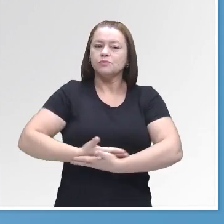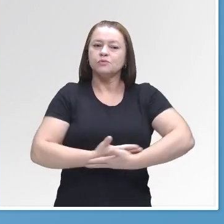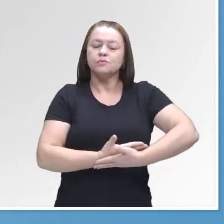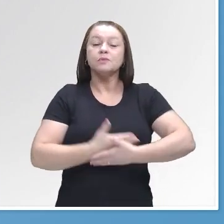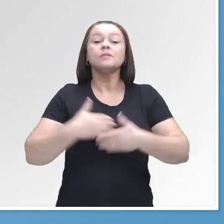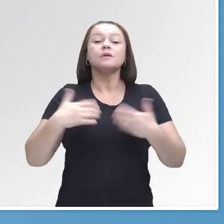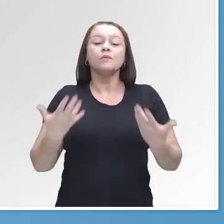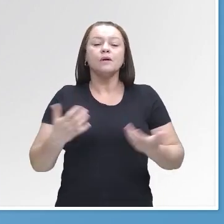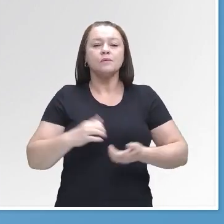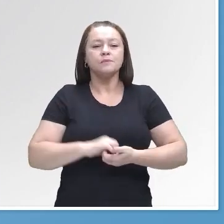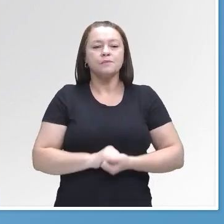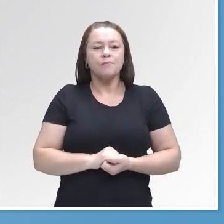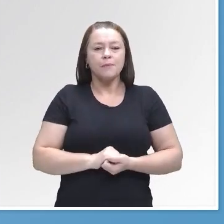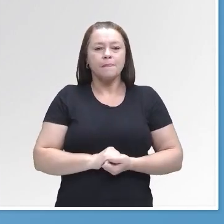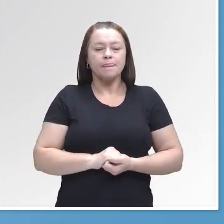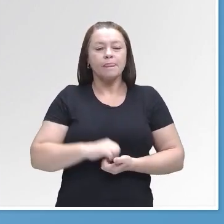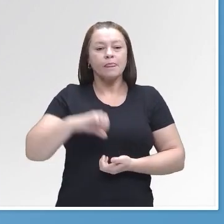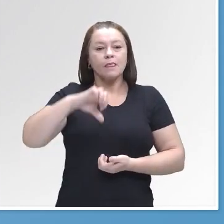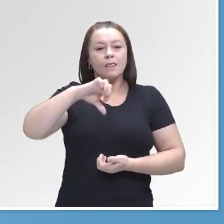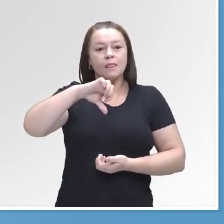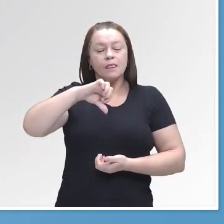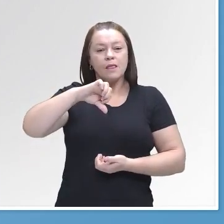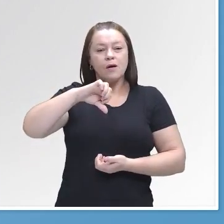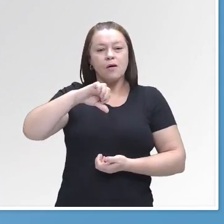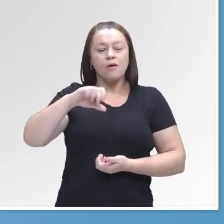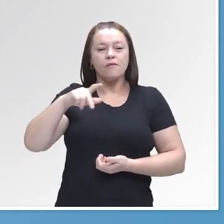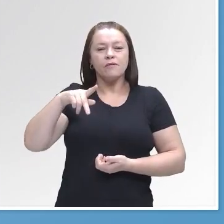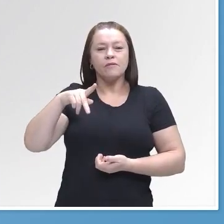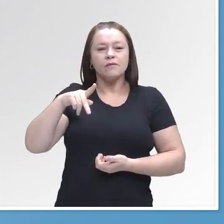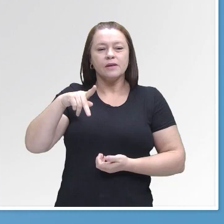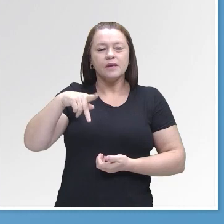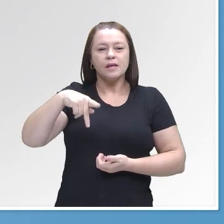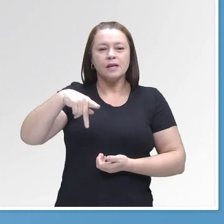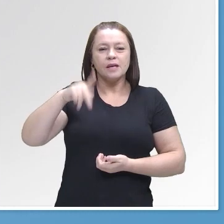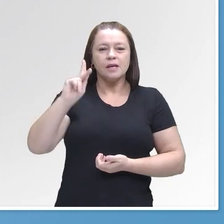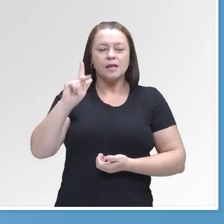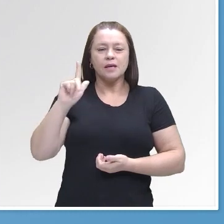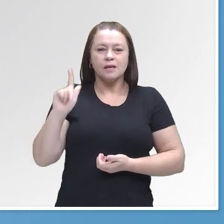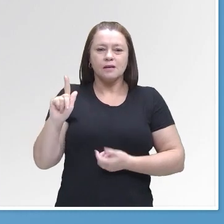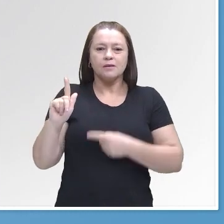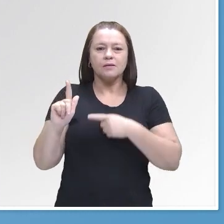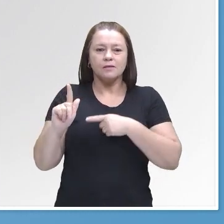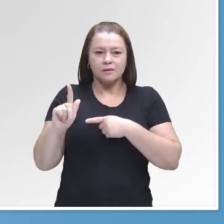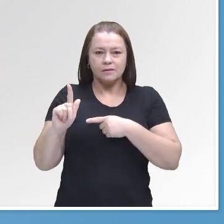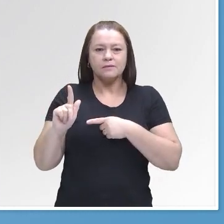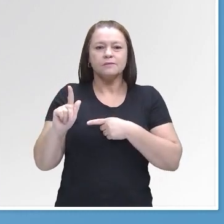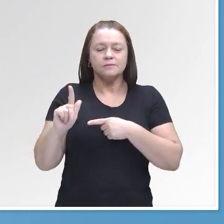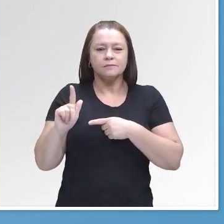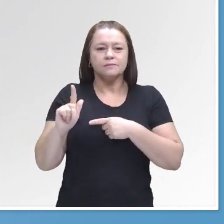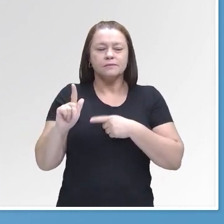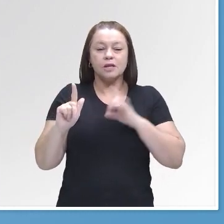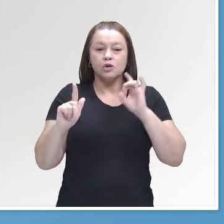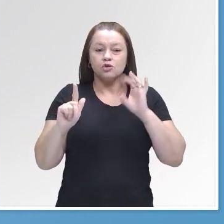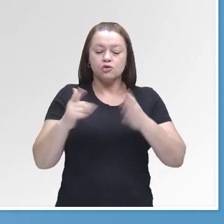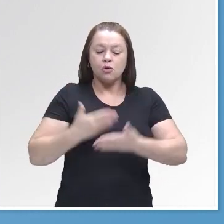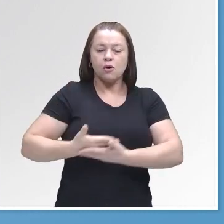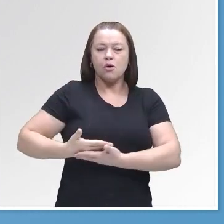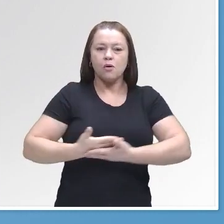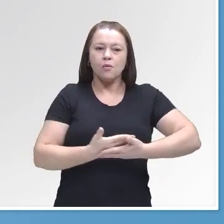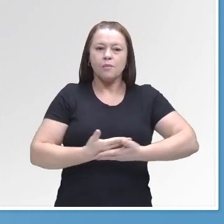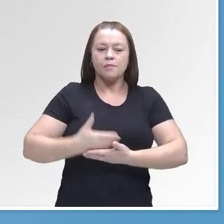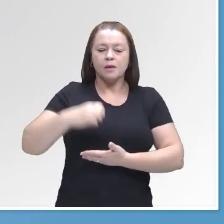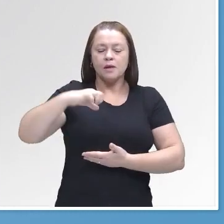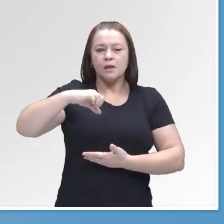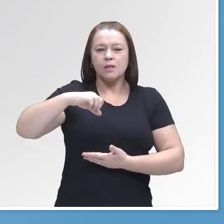bebê? 9 quilogramas. A medida da massa corporal do bebê,